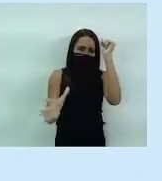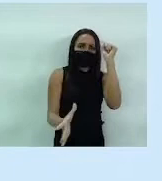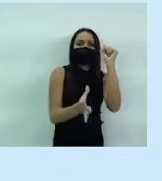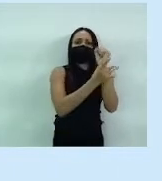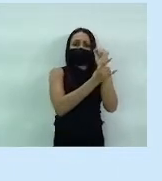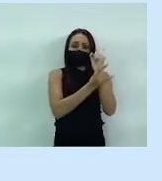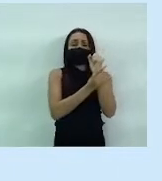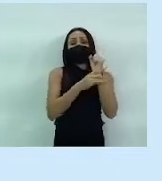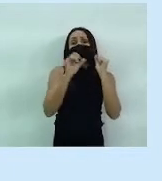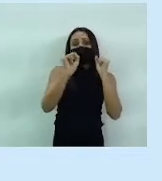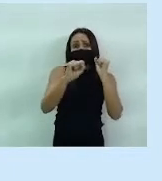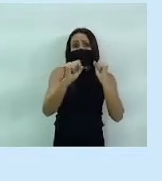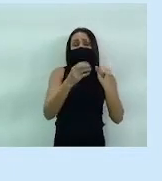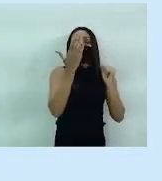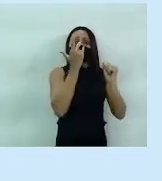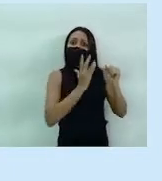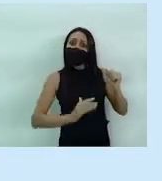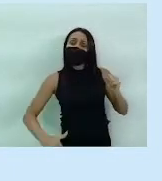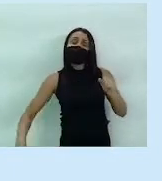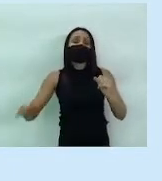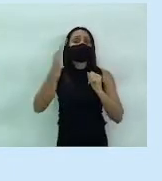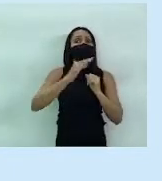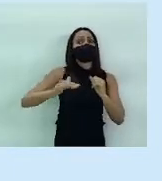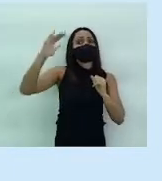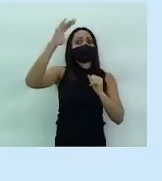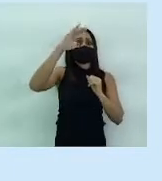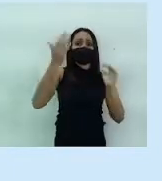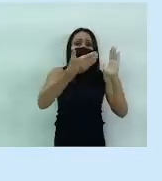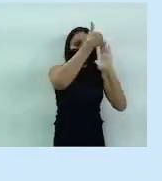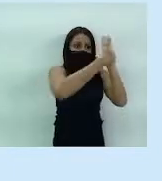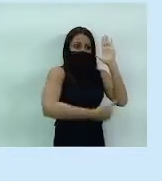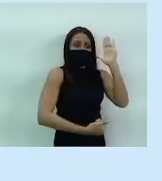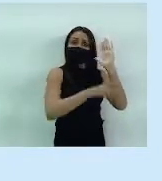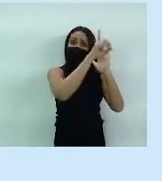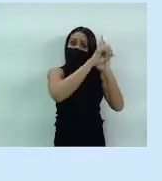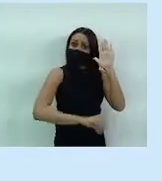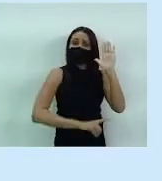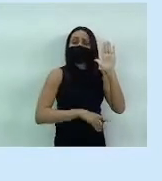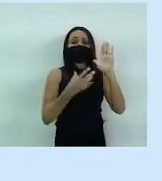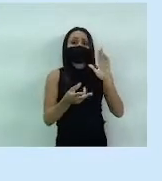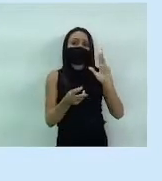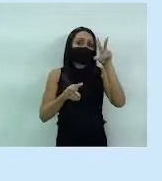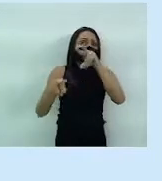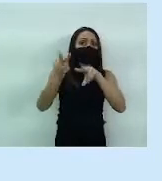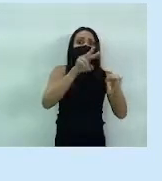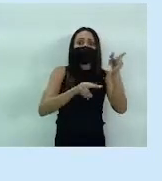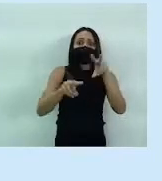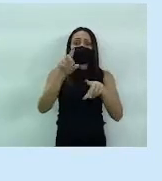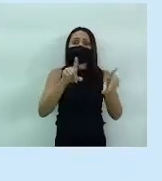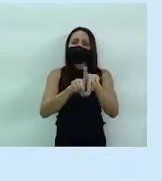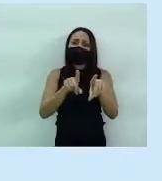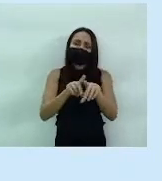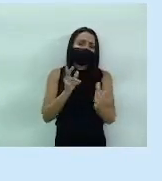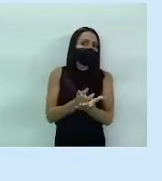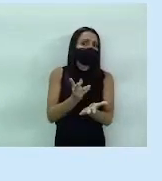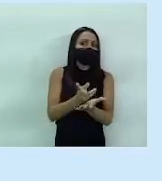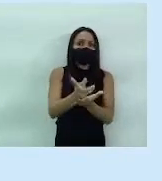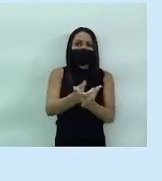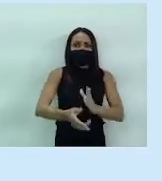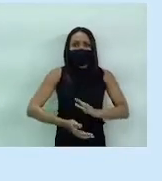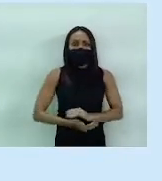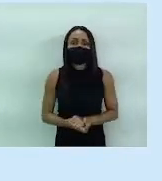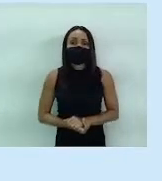criança e ao adolescente o cumprimento desses direitos e essa fiscalização também que é contínua.